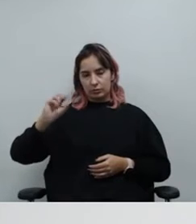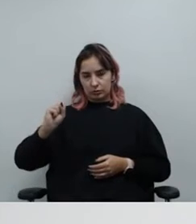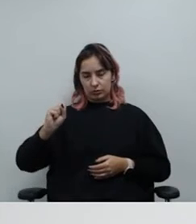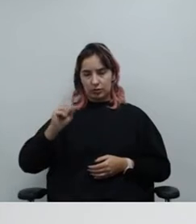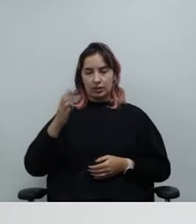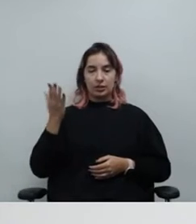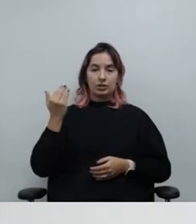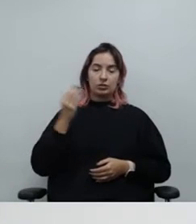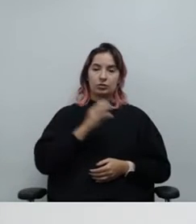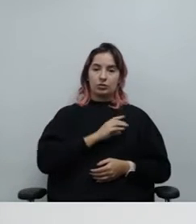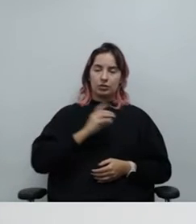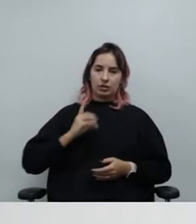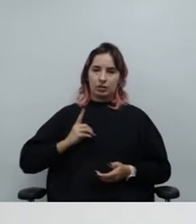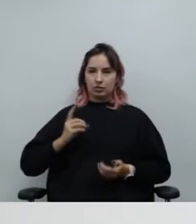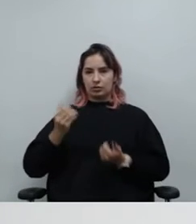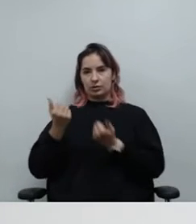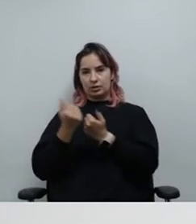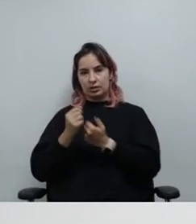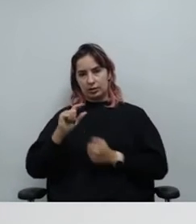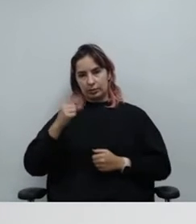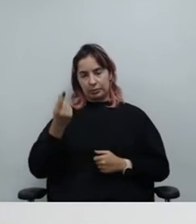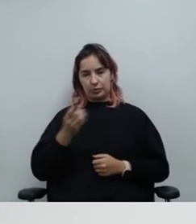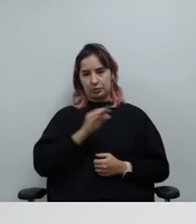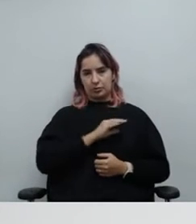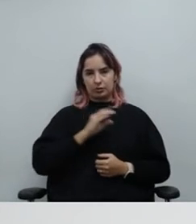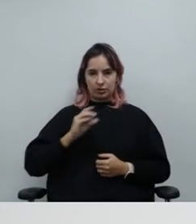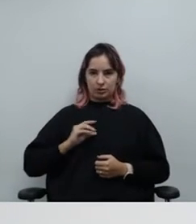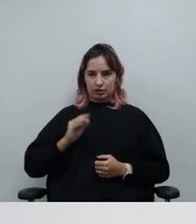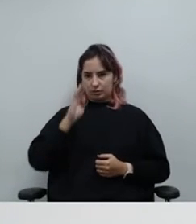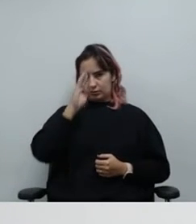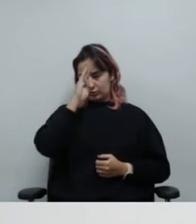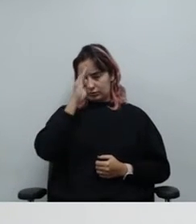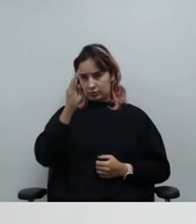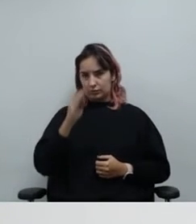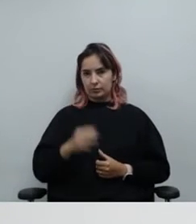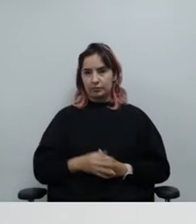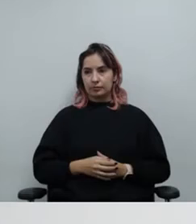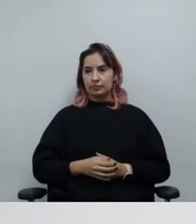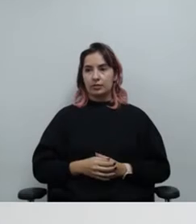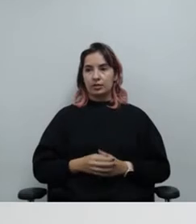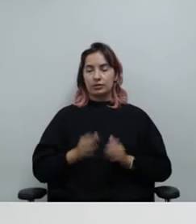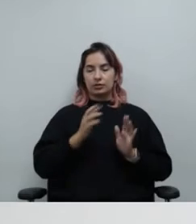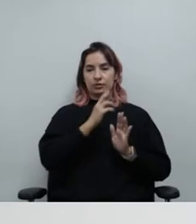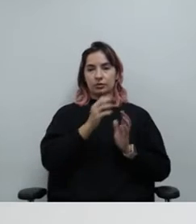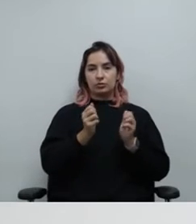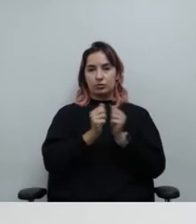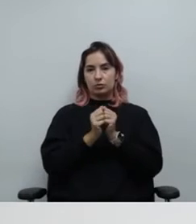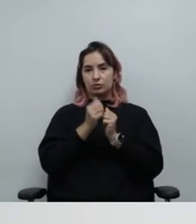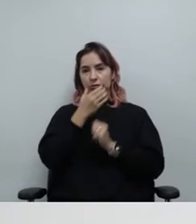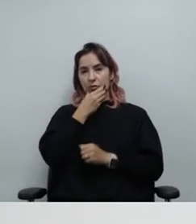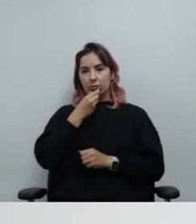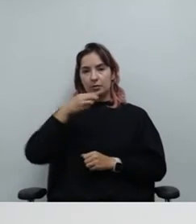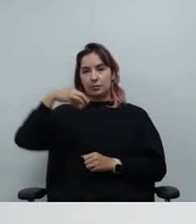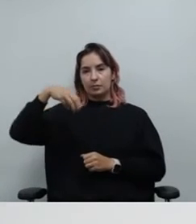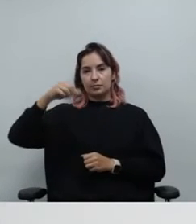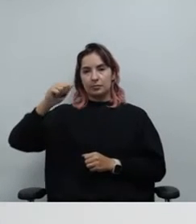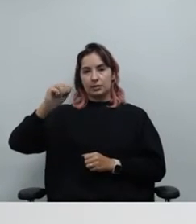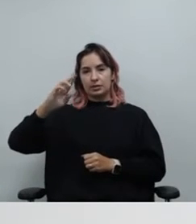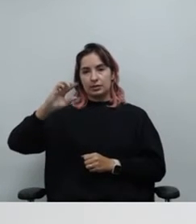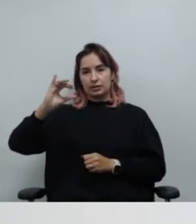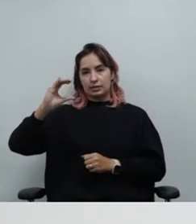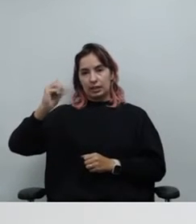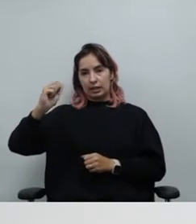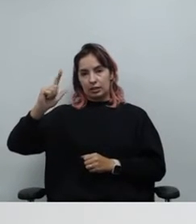auxiliar, depois coordenador principal do Núcleo de Defesa da Diversidade e da Igualdade Racial, e que junto com o Marcelo vem participando da Comissão